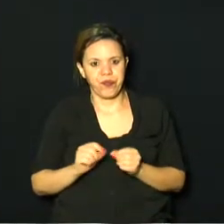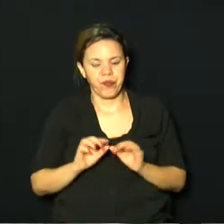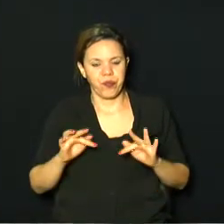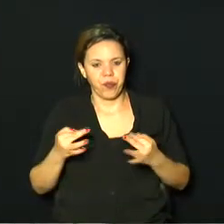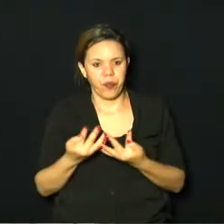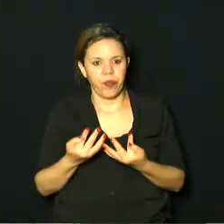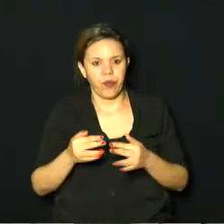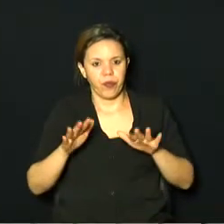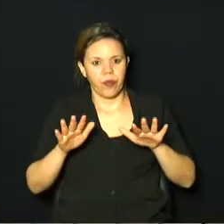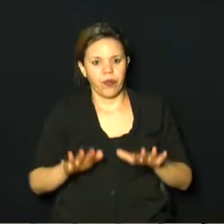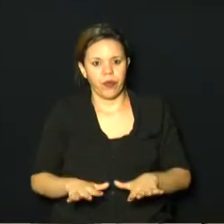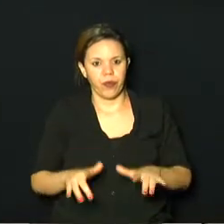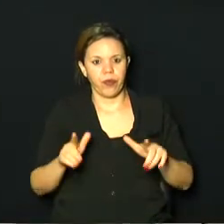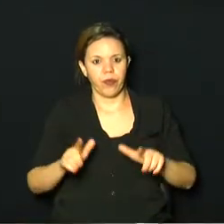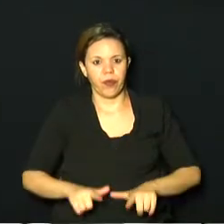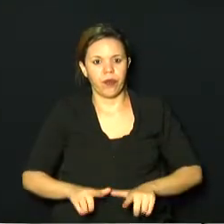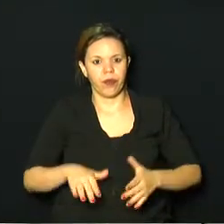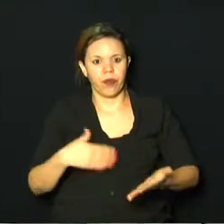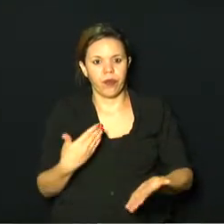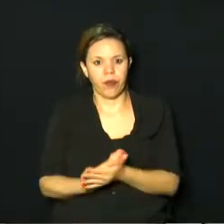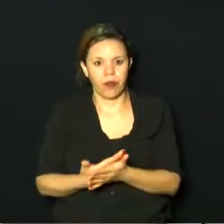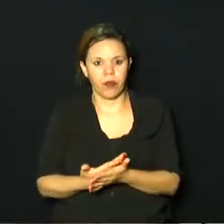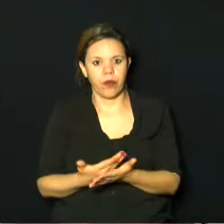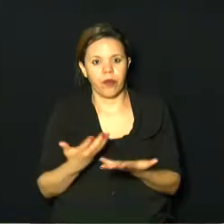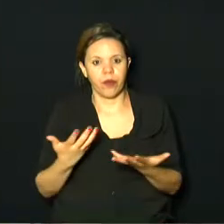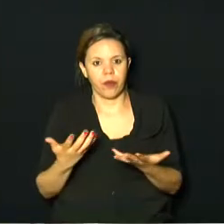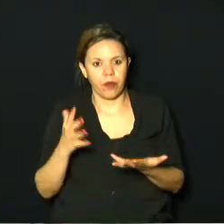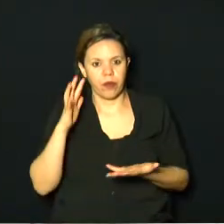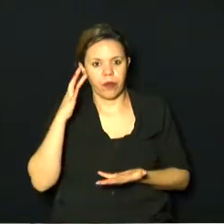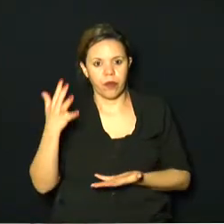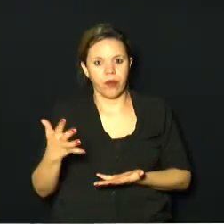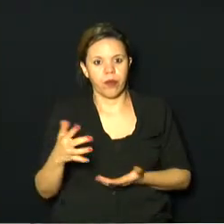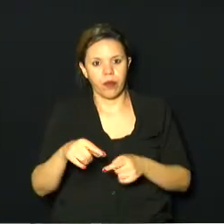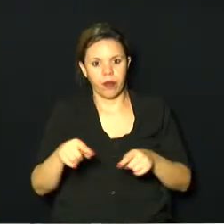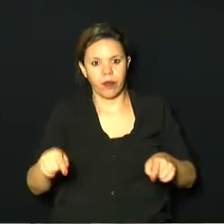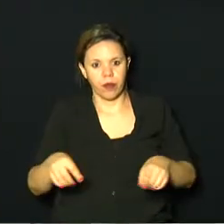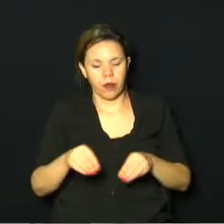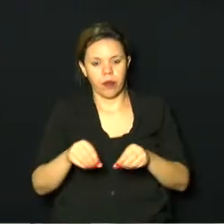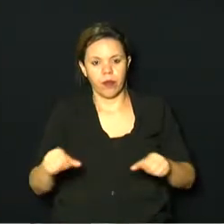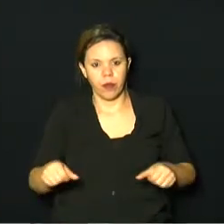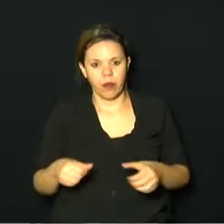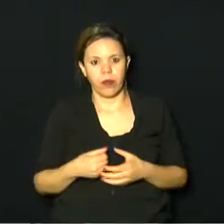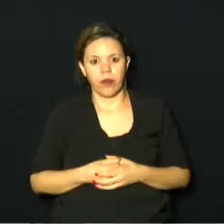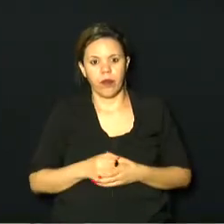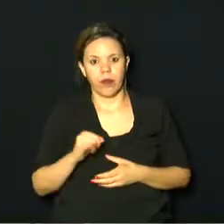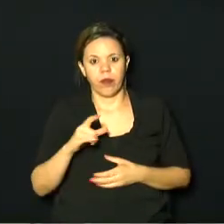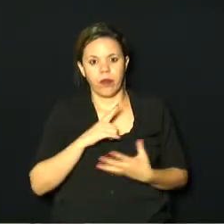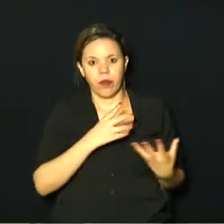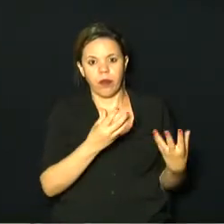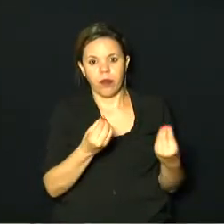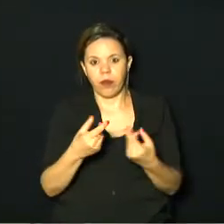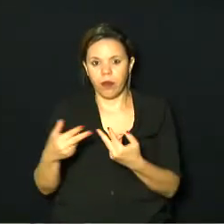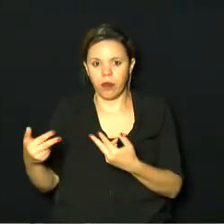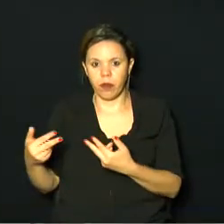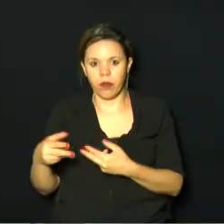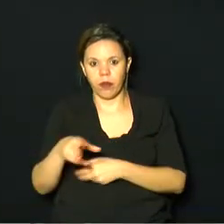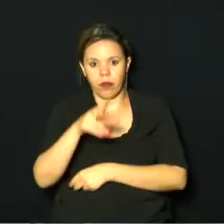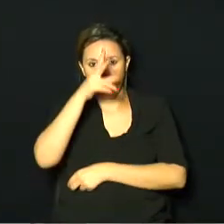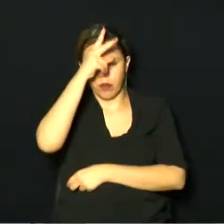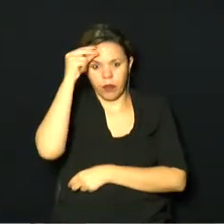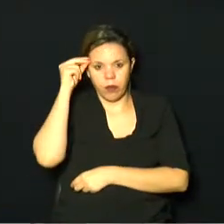famílias permaneçam no local até que se busque uma solução nesse terreno ao lado. Então, assim, tem muita coisa que a